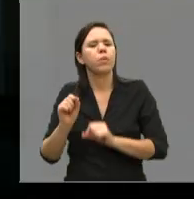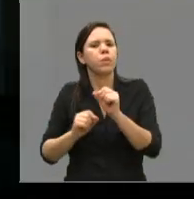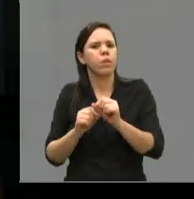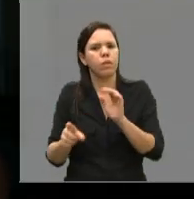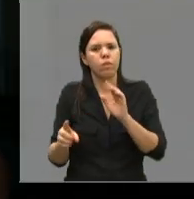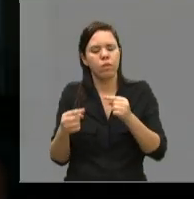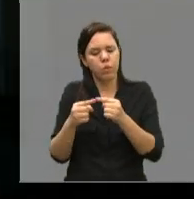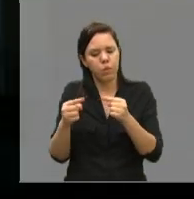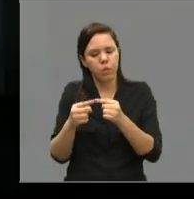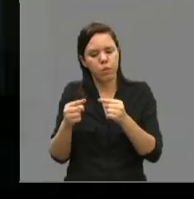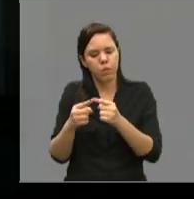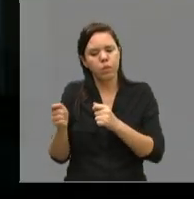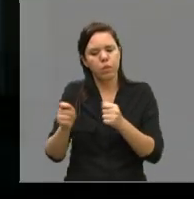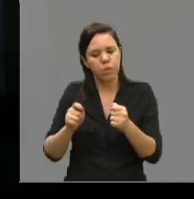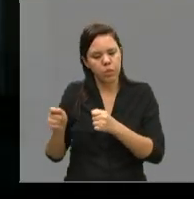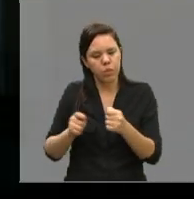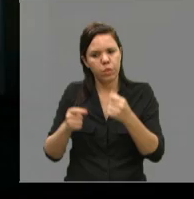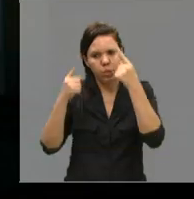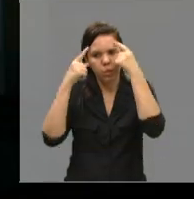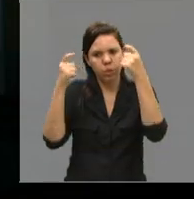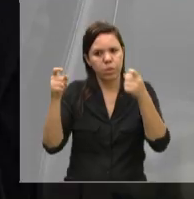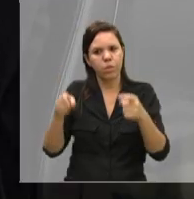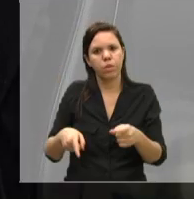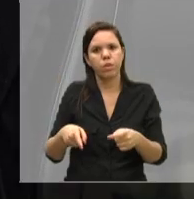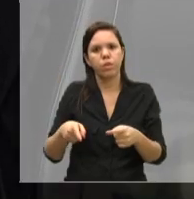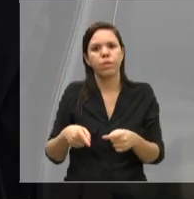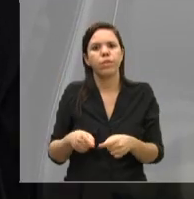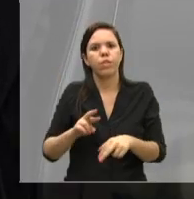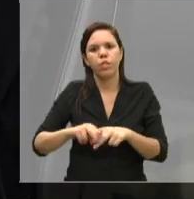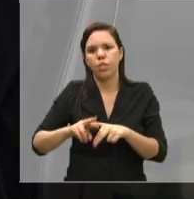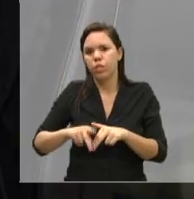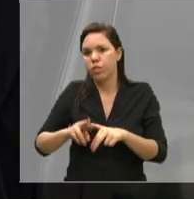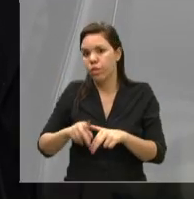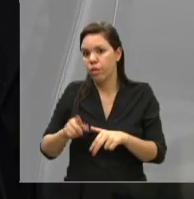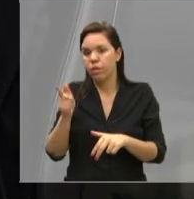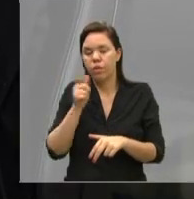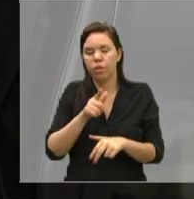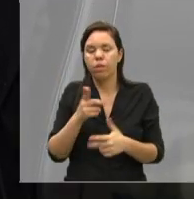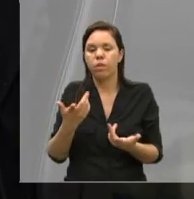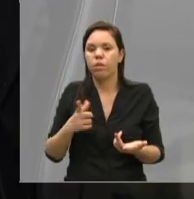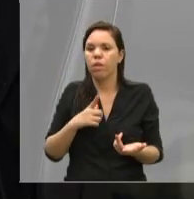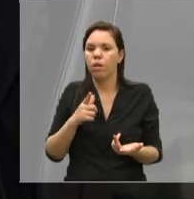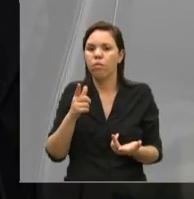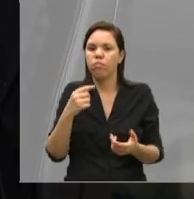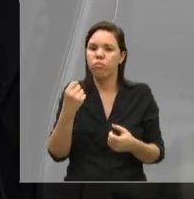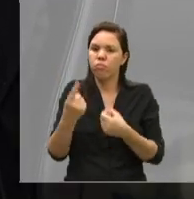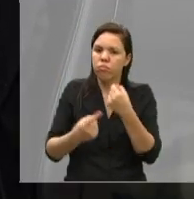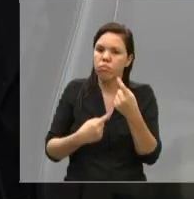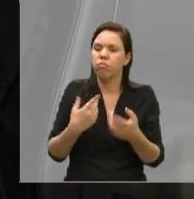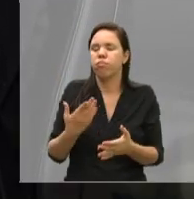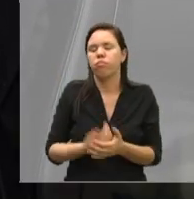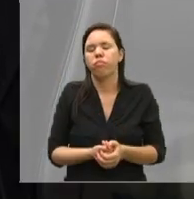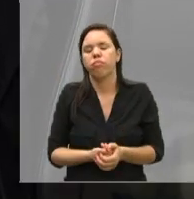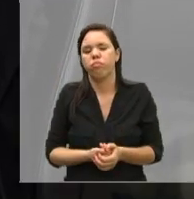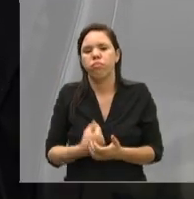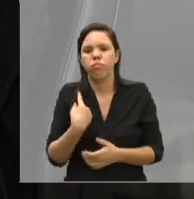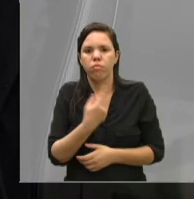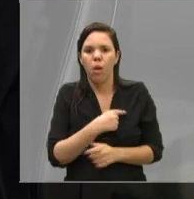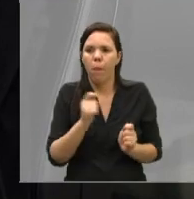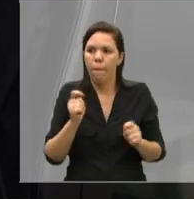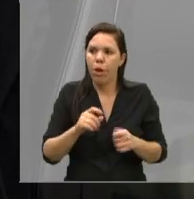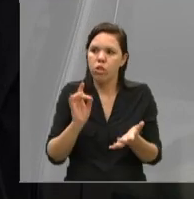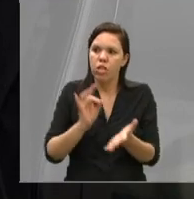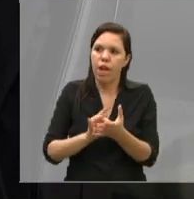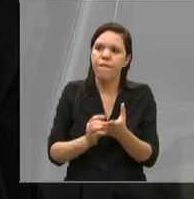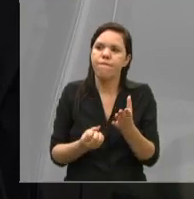vocacionado para lidar com a situação de violência de gênero. Então, isso são conquistas que nós vamos tendo, mas para que a gente possa